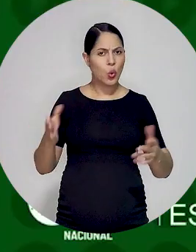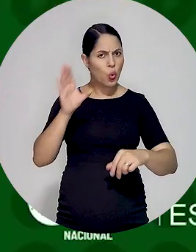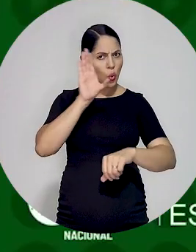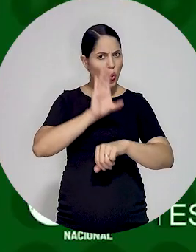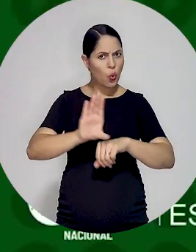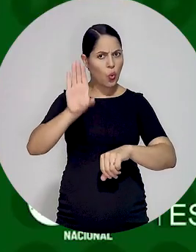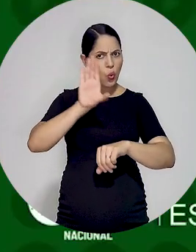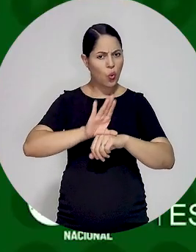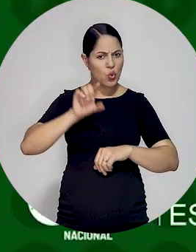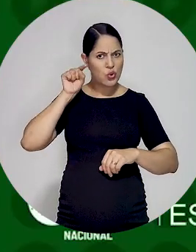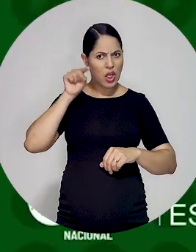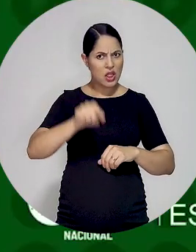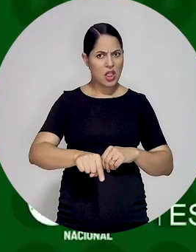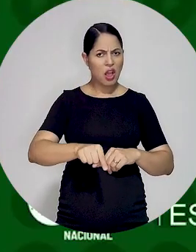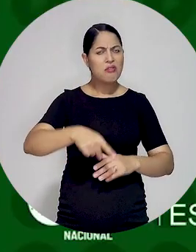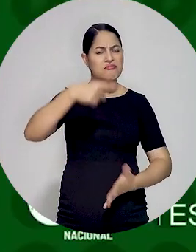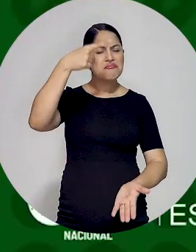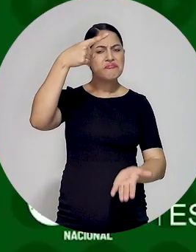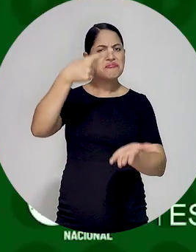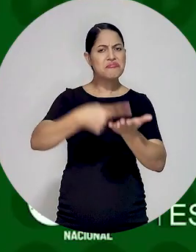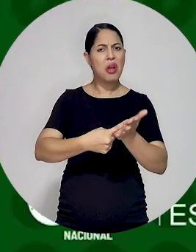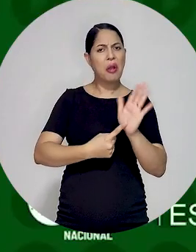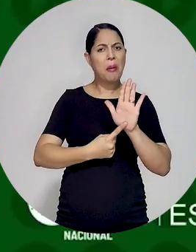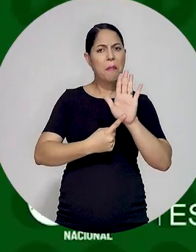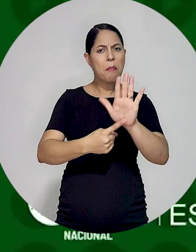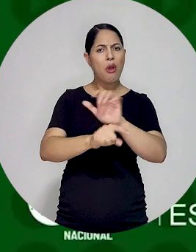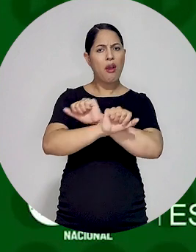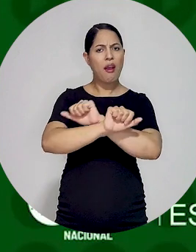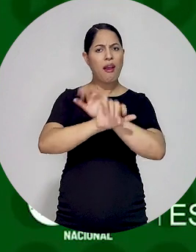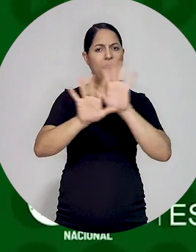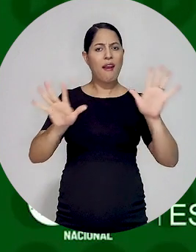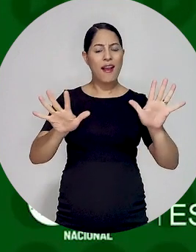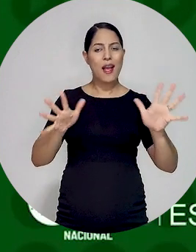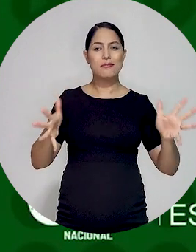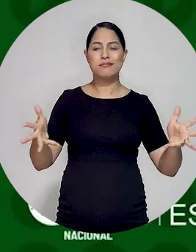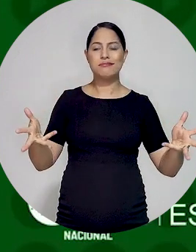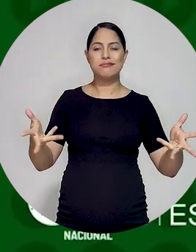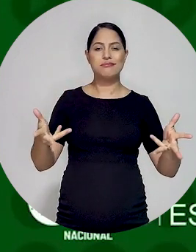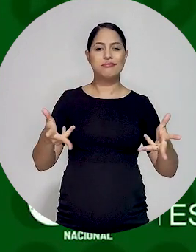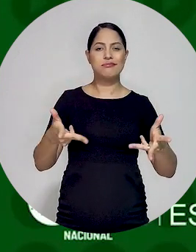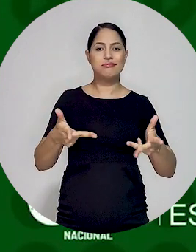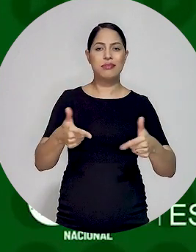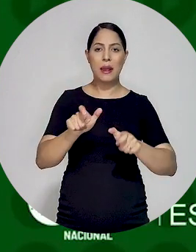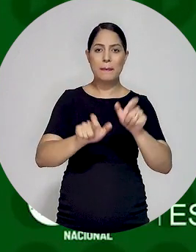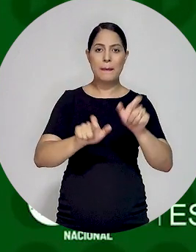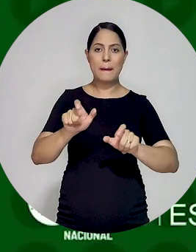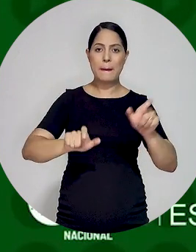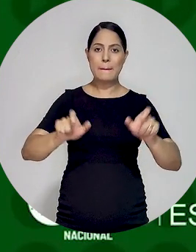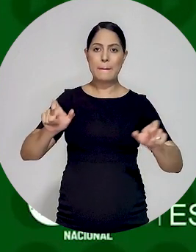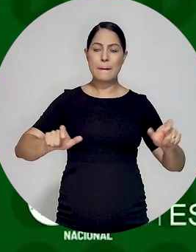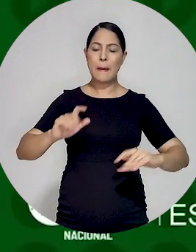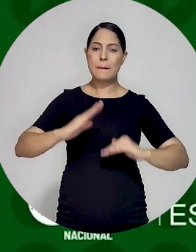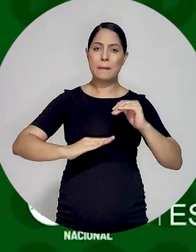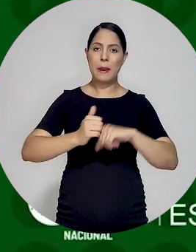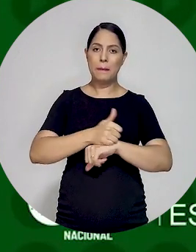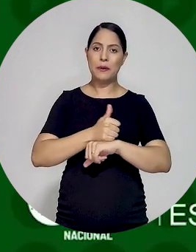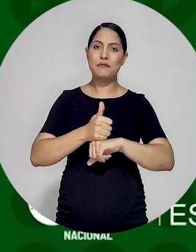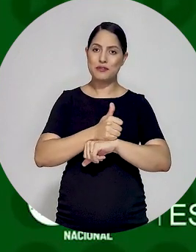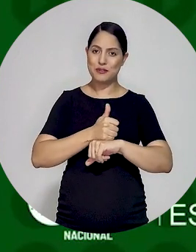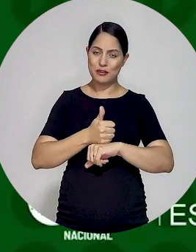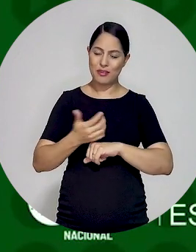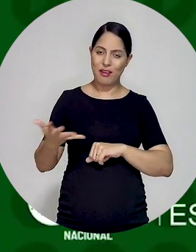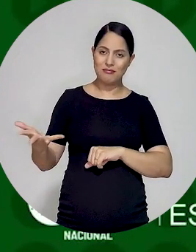Um curso dessa dimensão bem mostra o comprometimento da escola com a qualificação dos